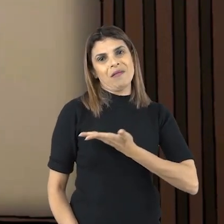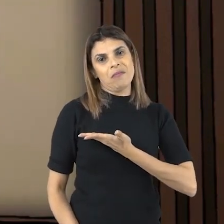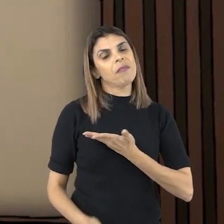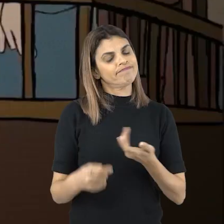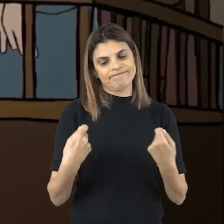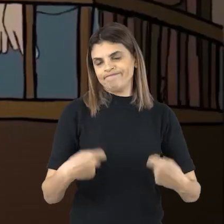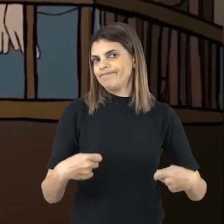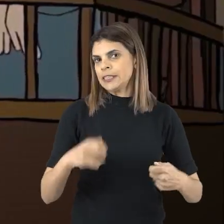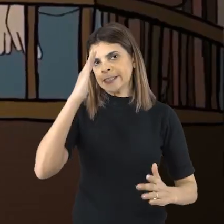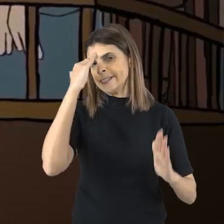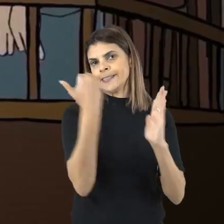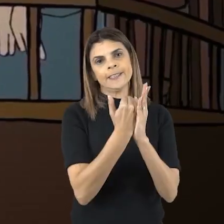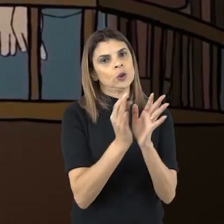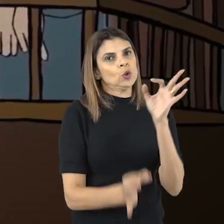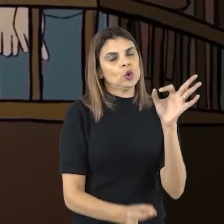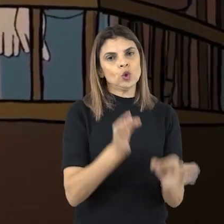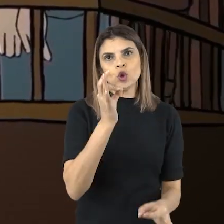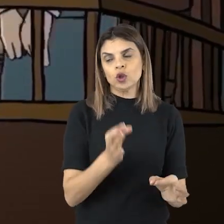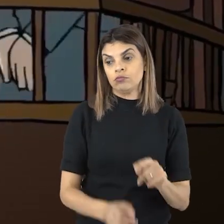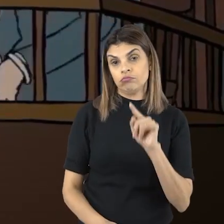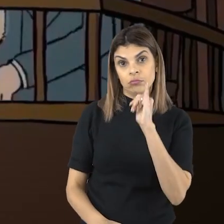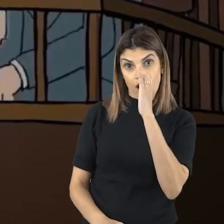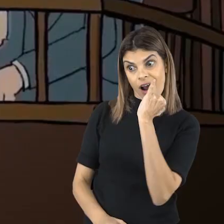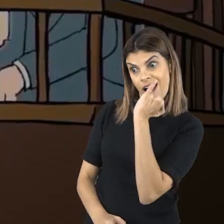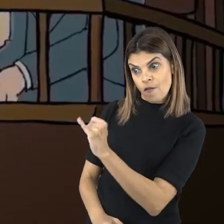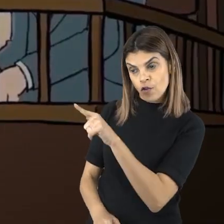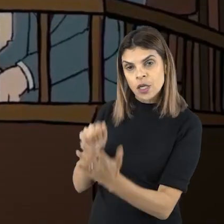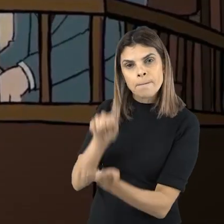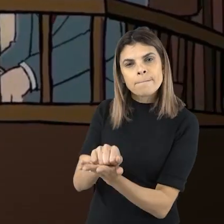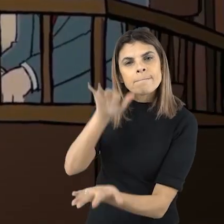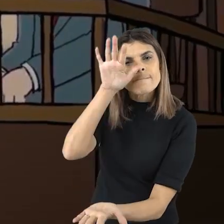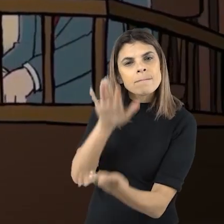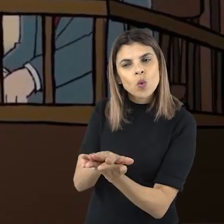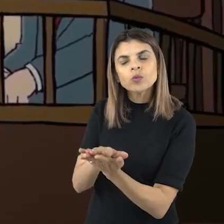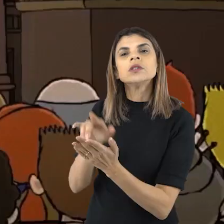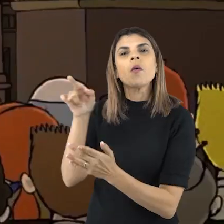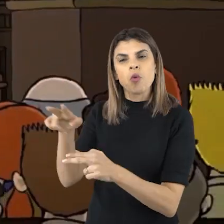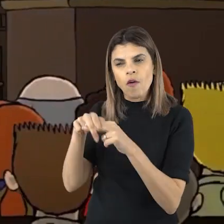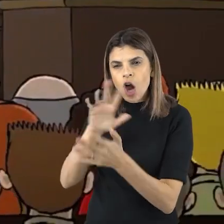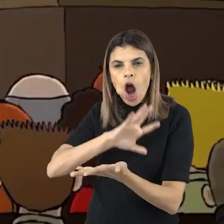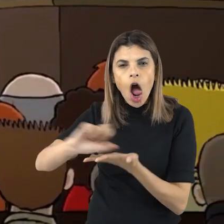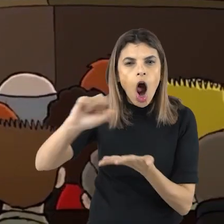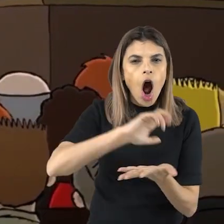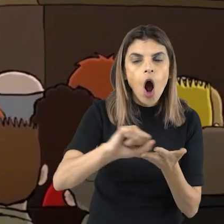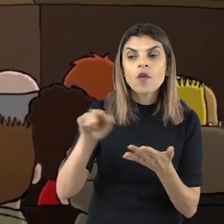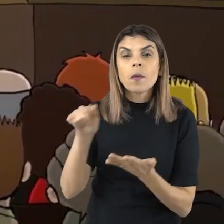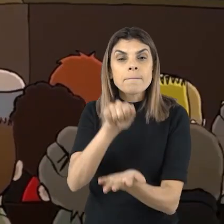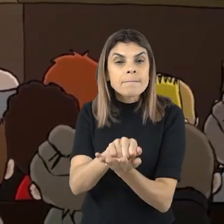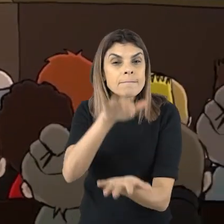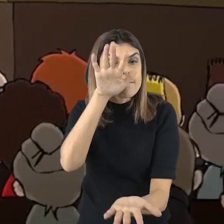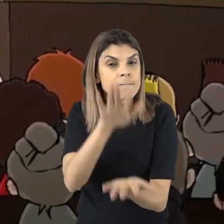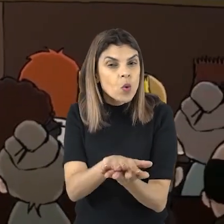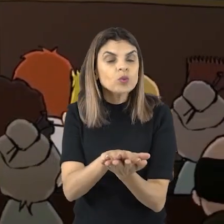mas tinha que fazer justiça. Então deu a ele uma multa relativa ao crime. Era